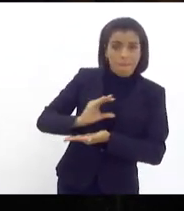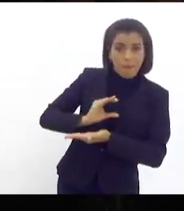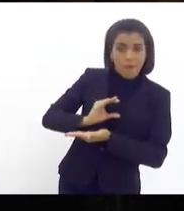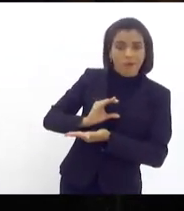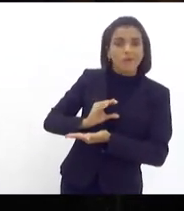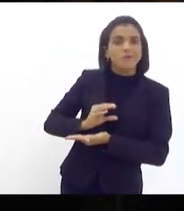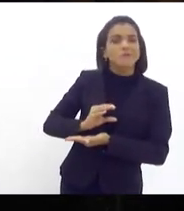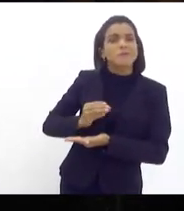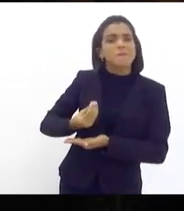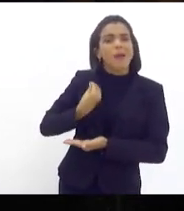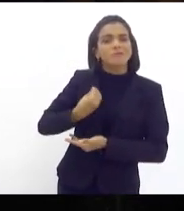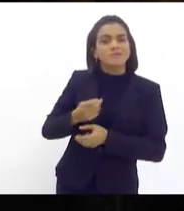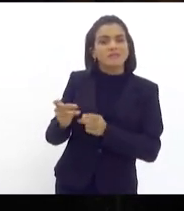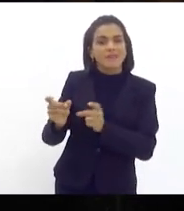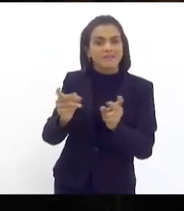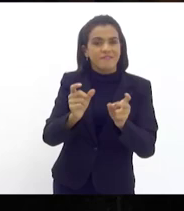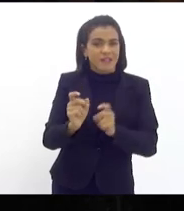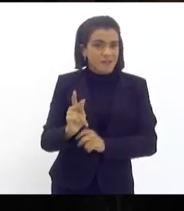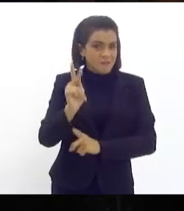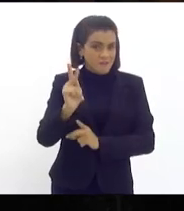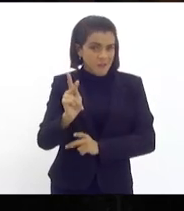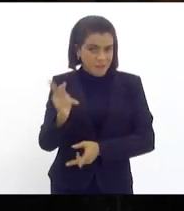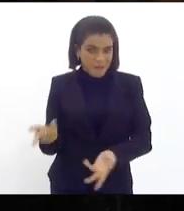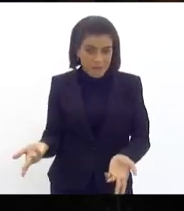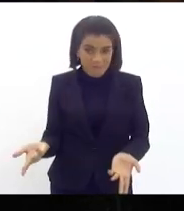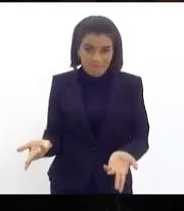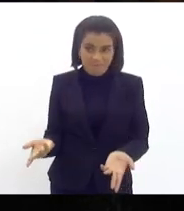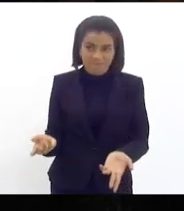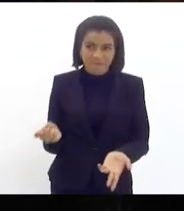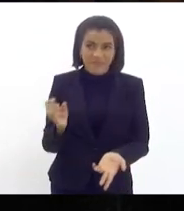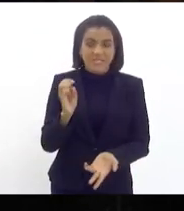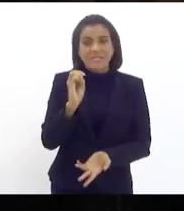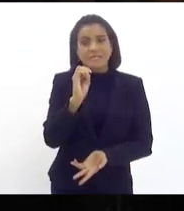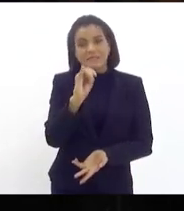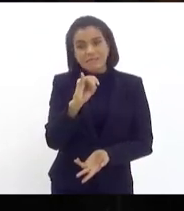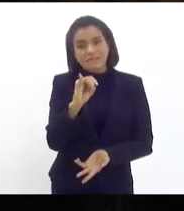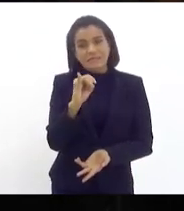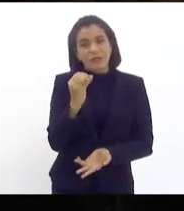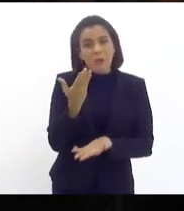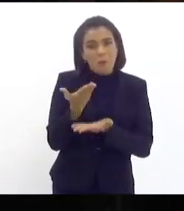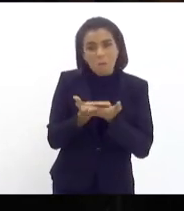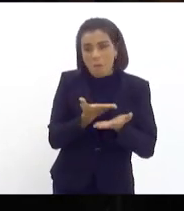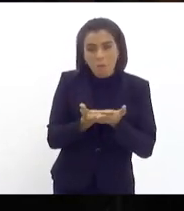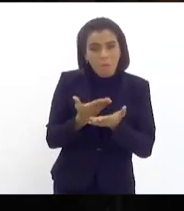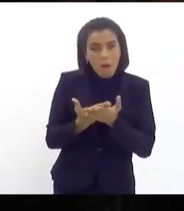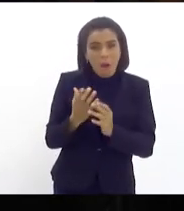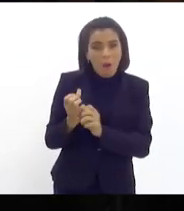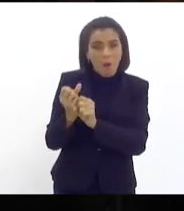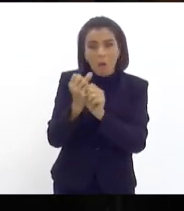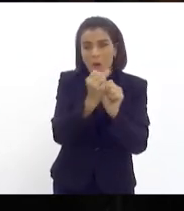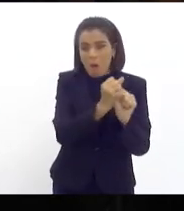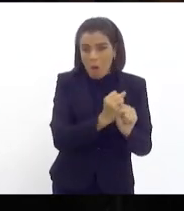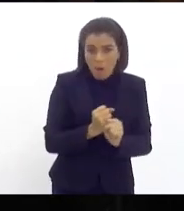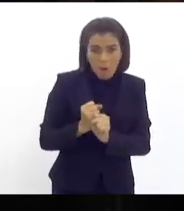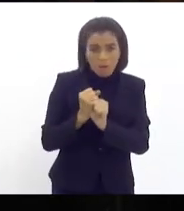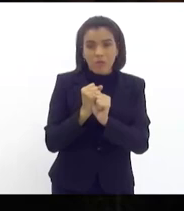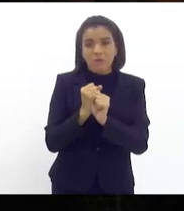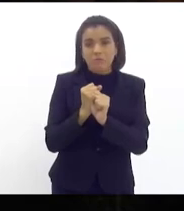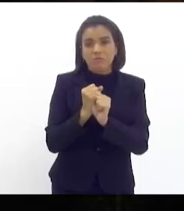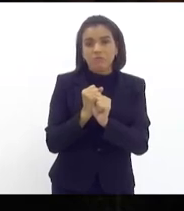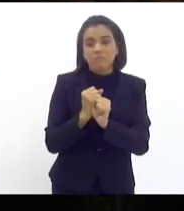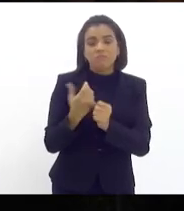participação especial perde se eu fizer a grosso modo aqui uma conta se hot- é